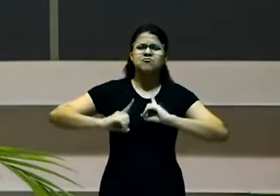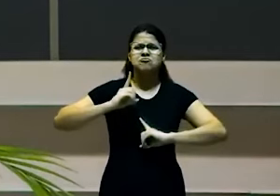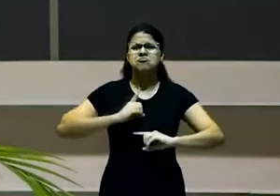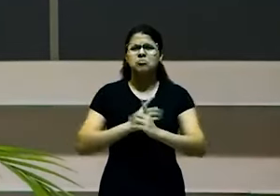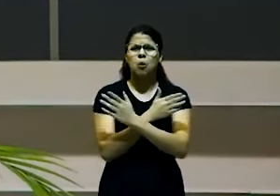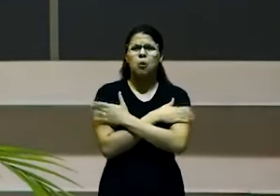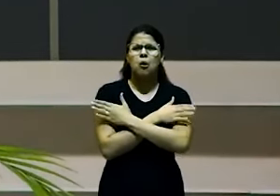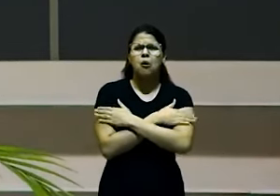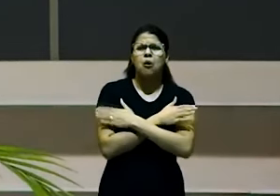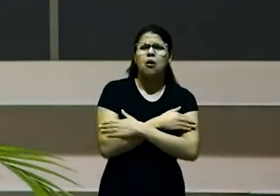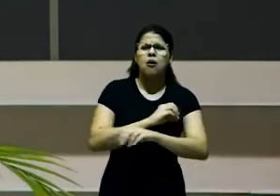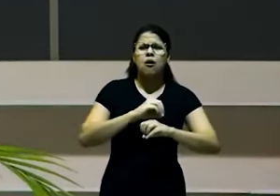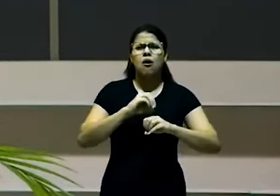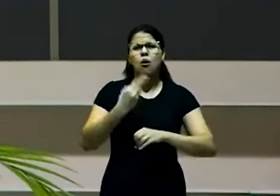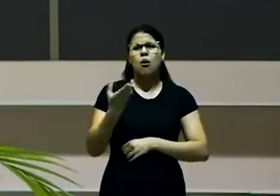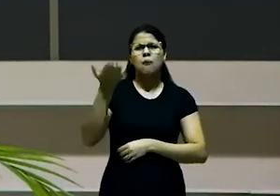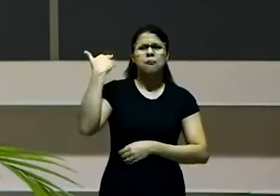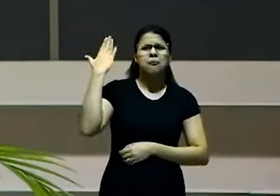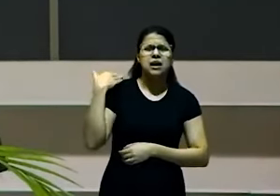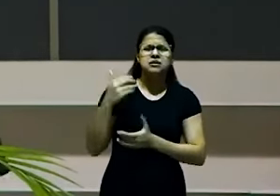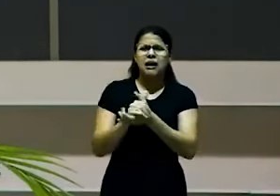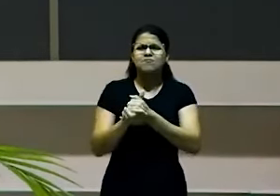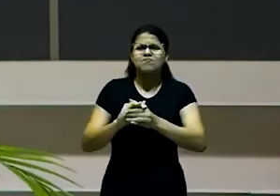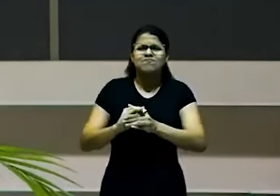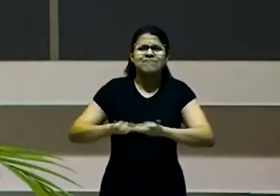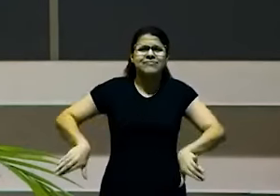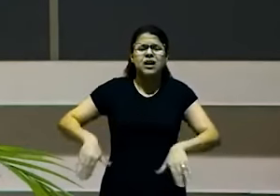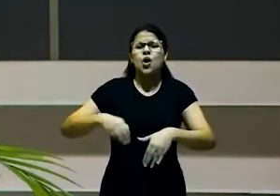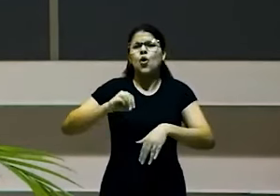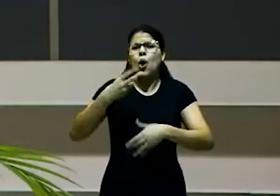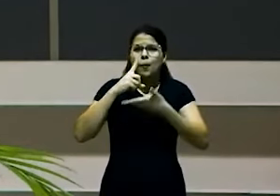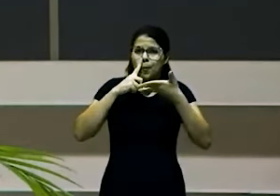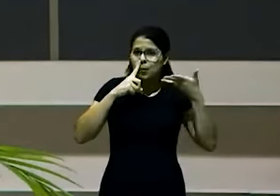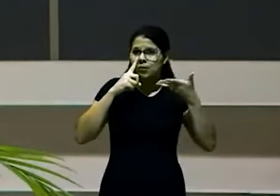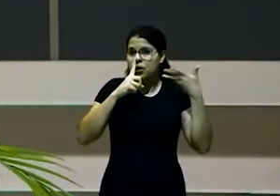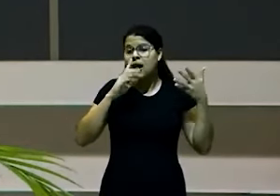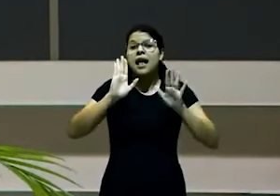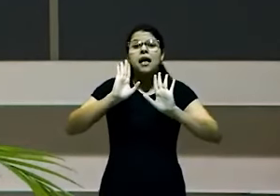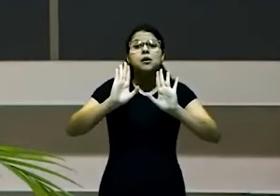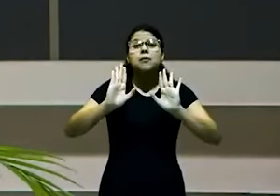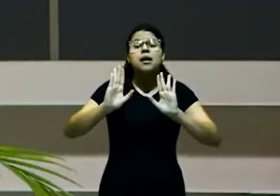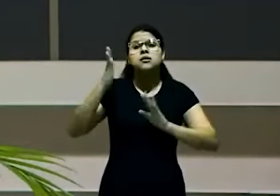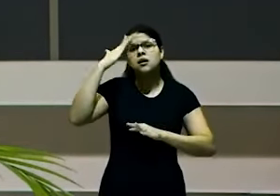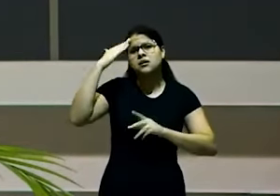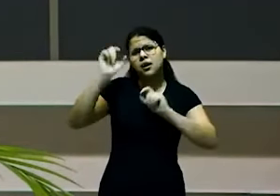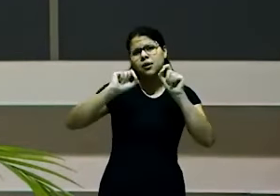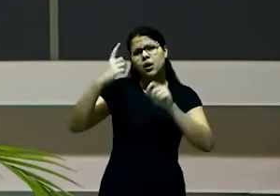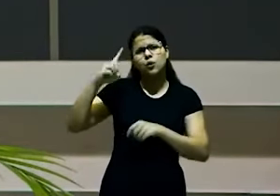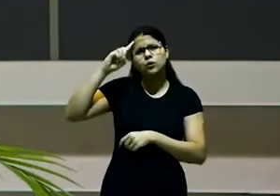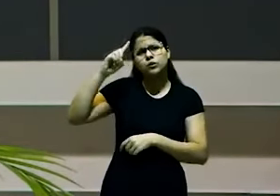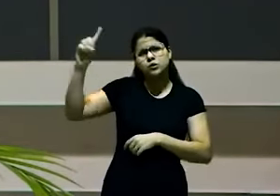foi no barco das drogas no barco de um casamento falido eu não sei eu sei que um dia ele te encontrou e Ele olhou para você e